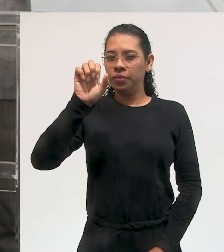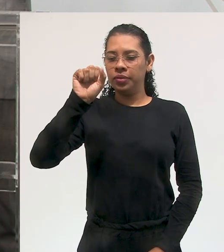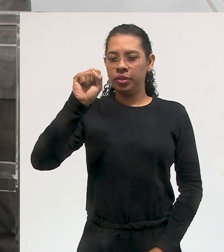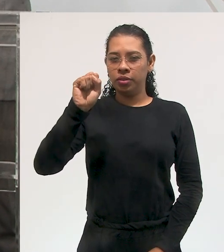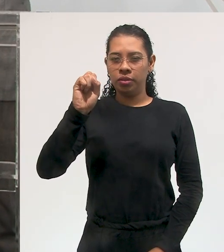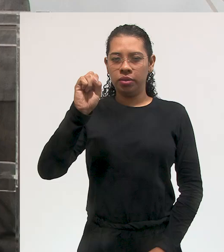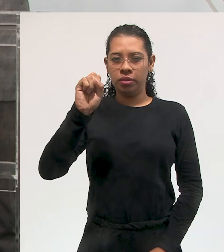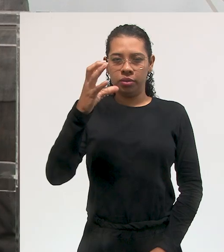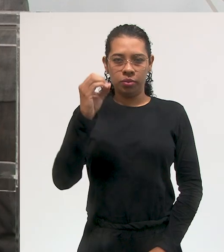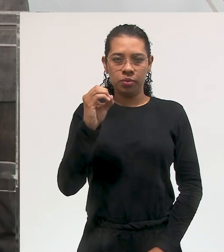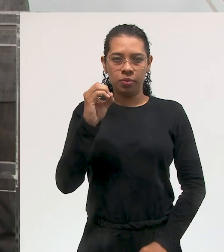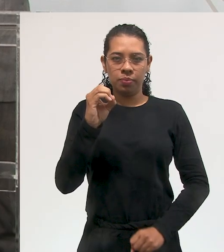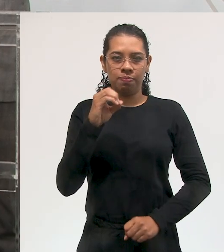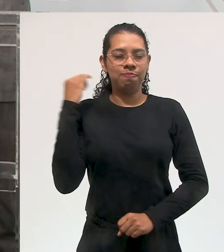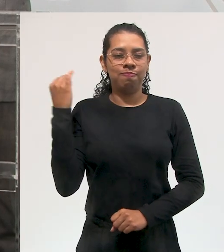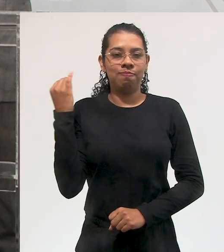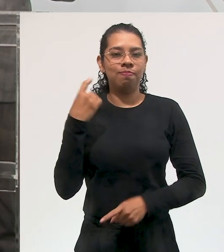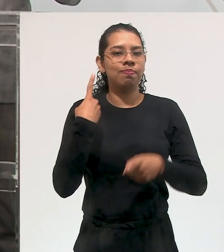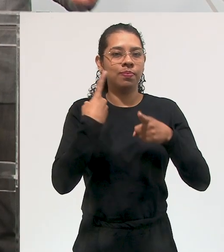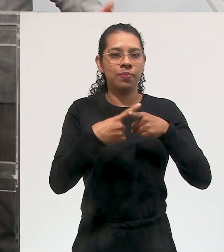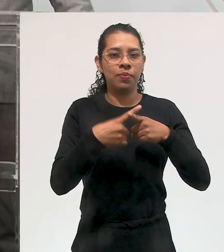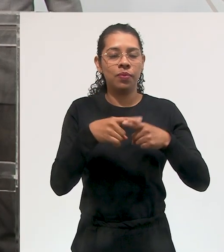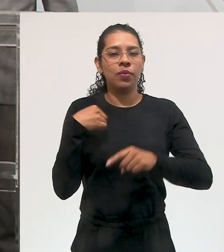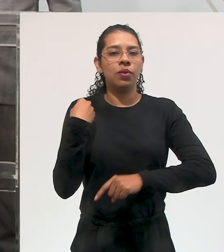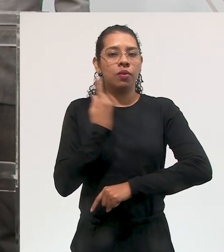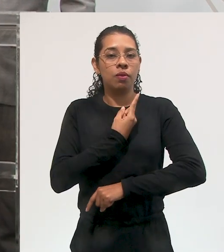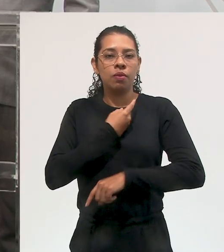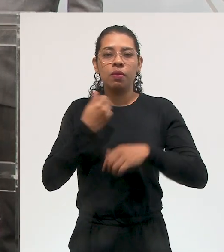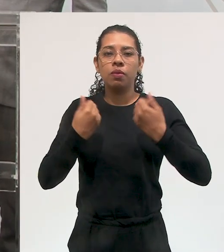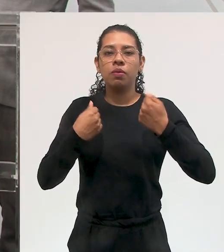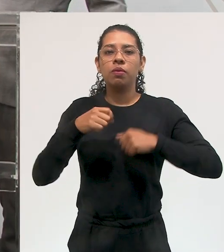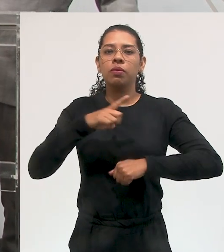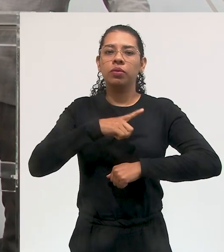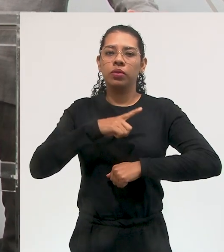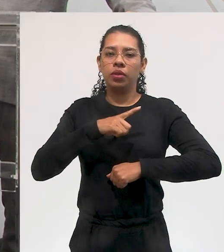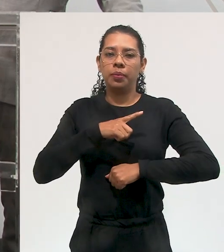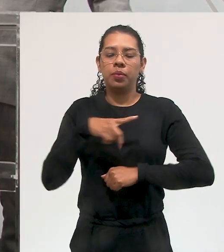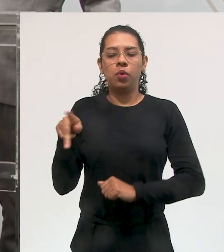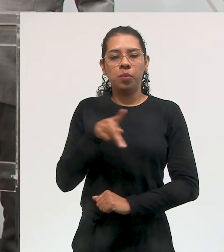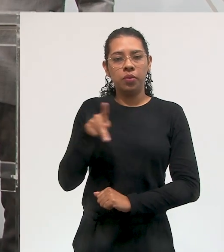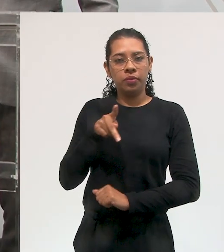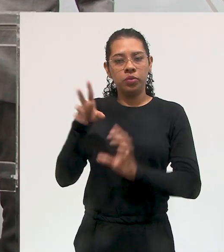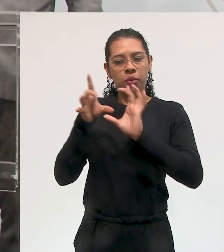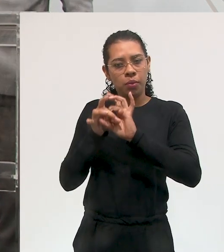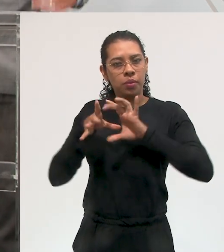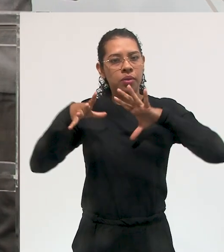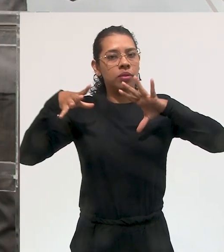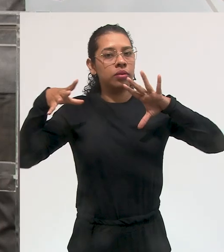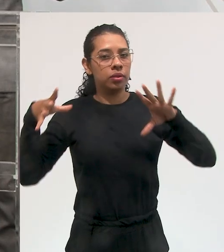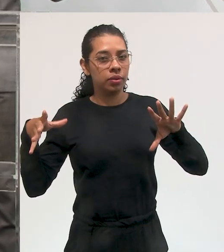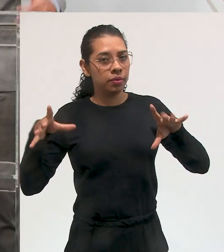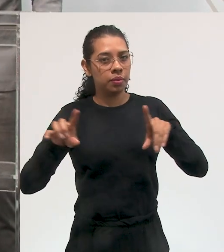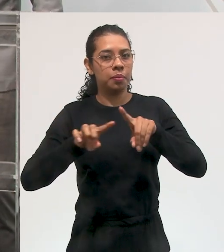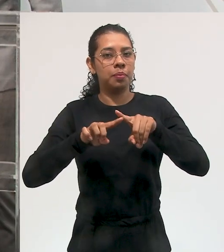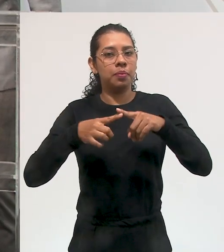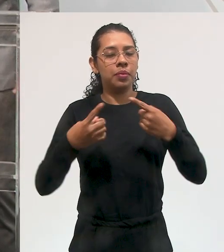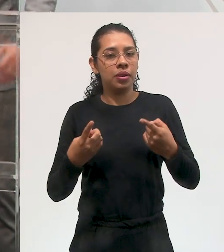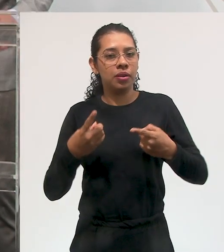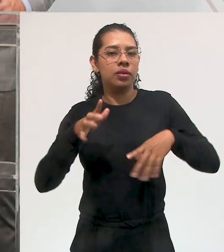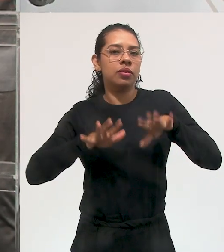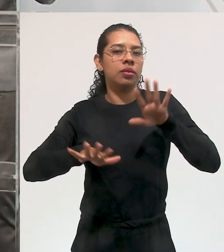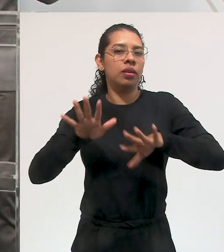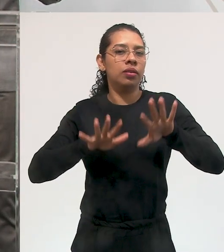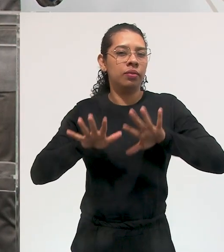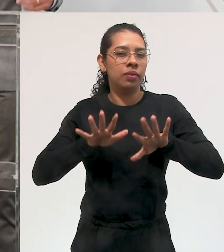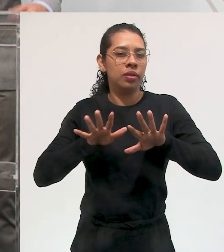tem cada vez mais buscar a teoria, como eu comentei, porque a gente tem que ter essa distância entre você ser espontâneo, né, e